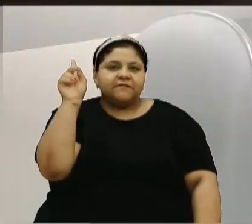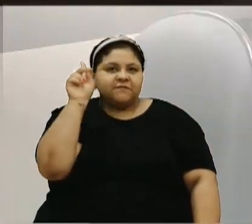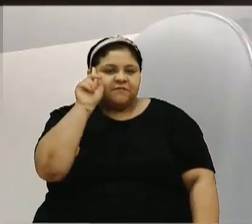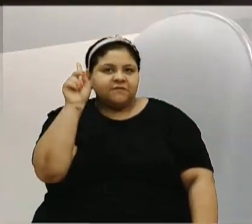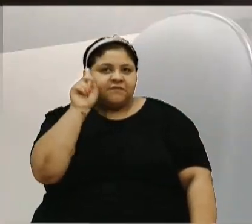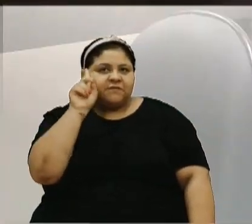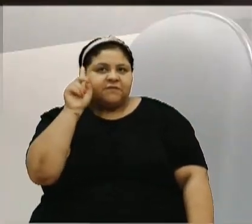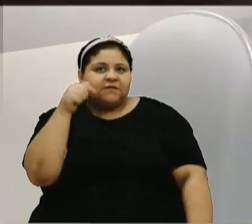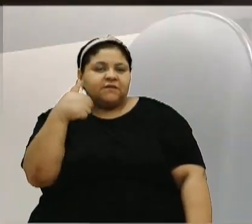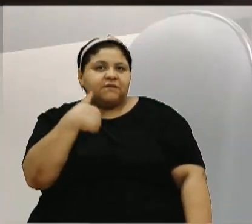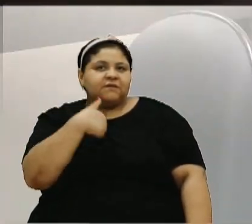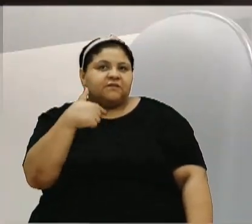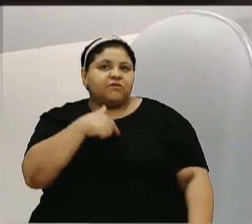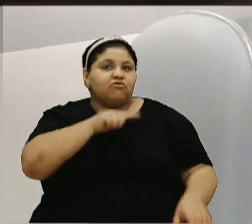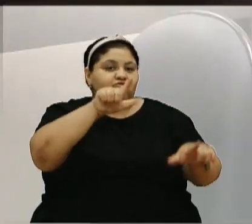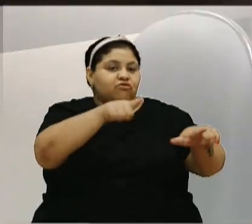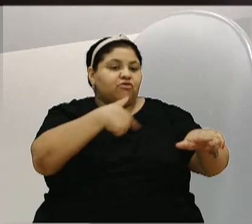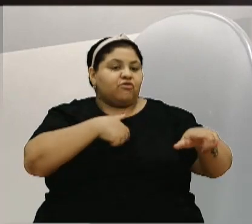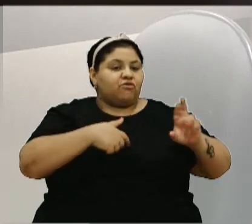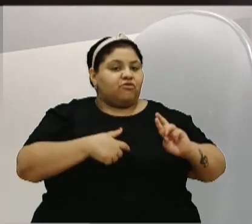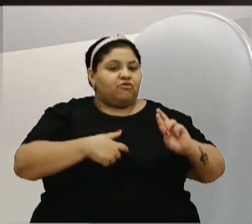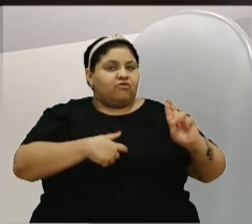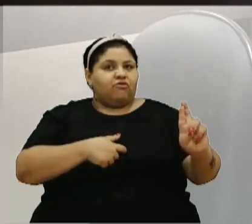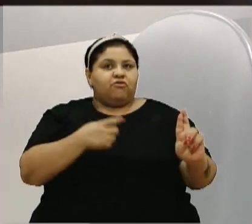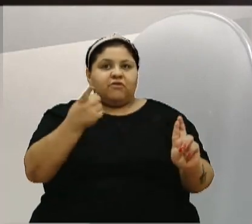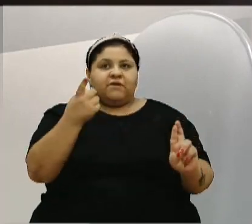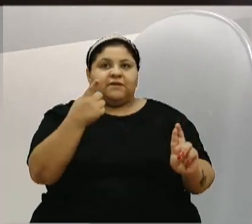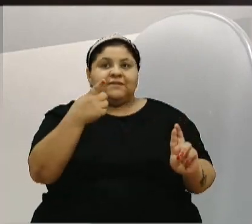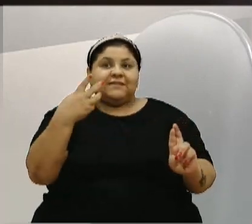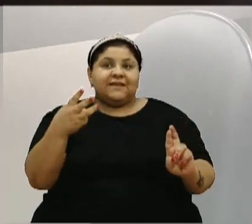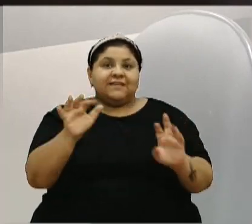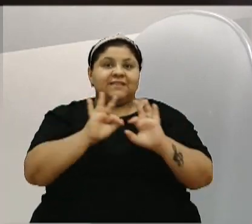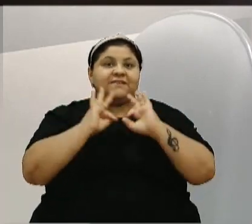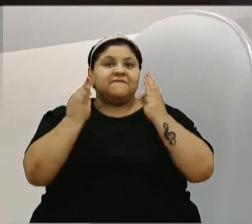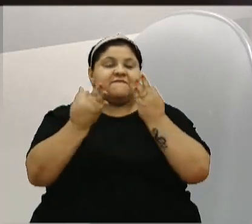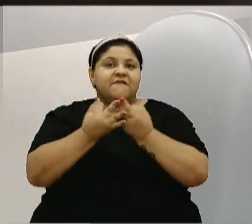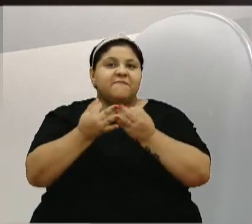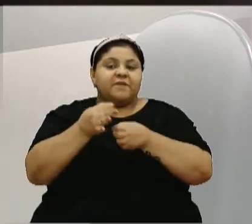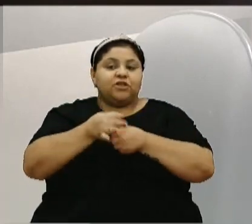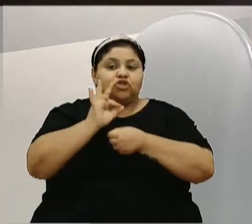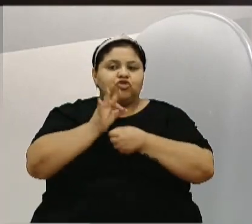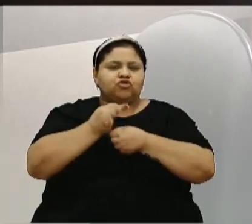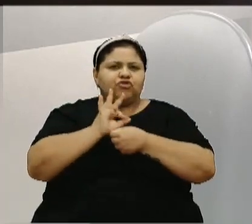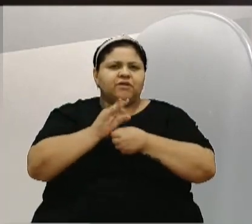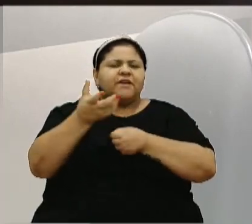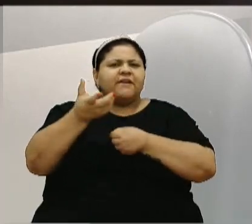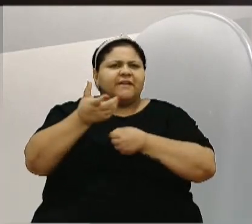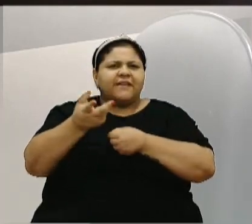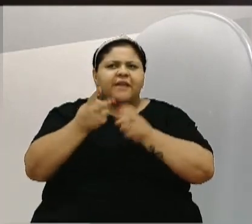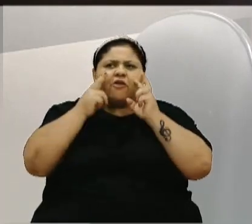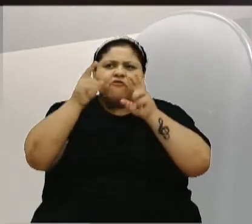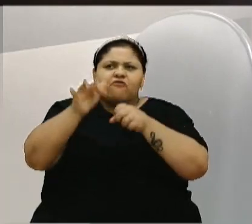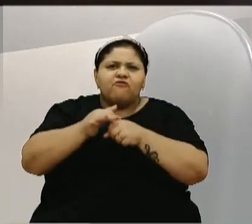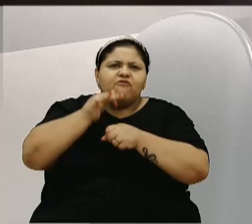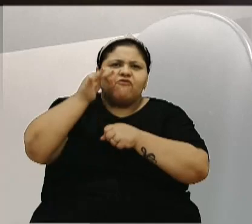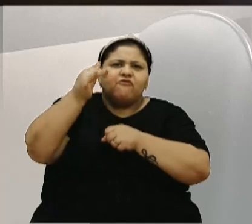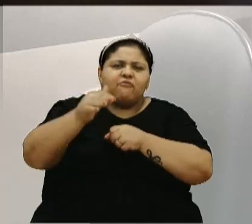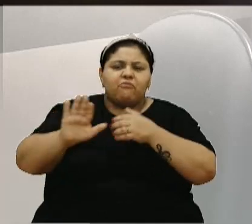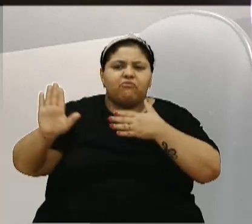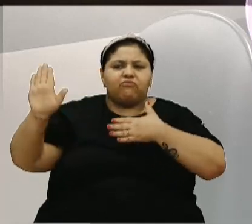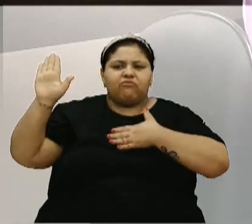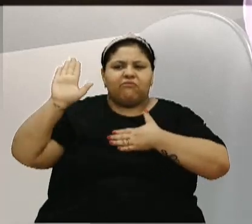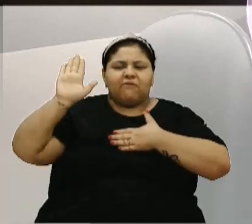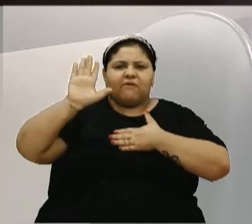banca onde eu representava 13 famílias de uva protegidas. Eu ainda quero ver aqui futuros candidatos ali na